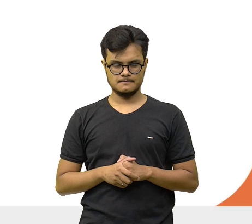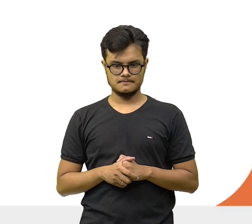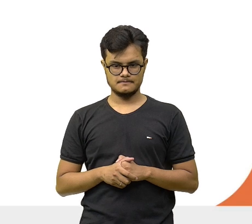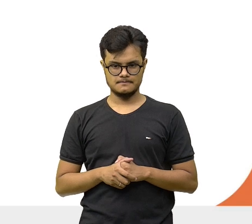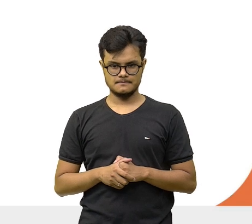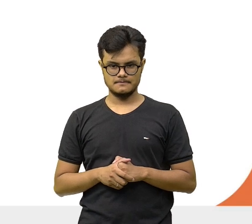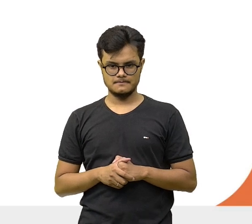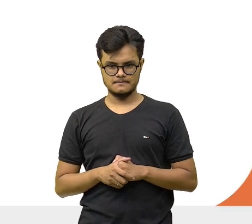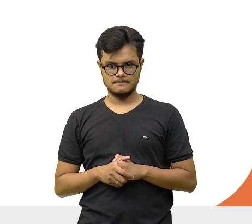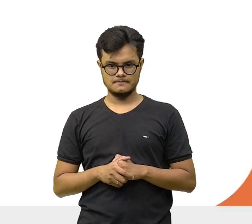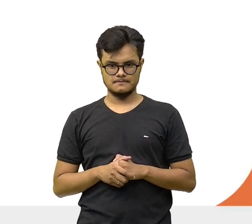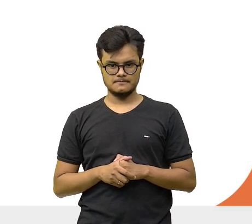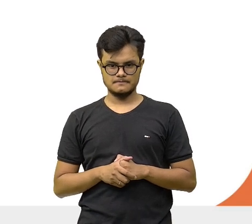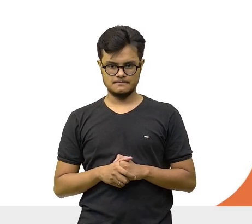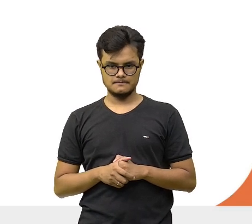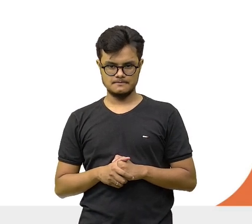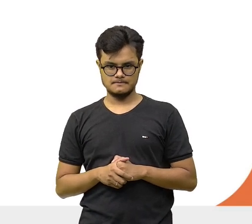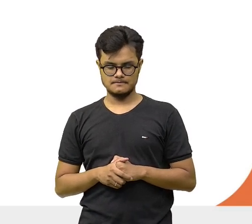340